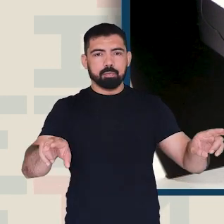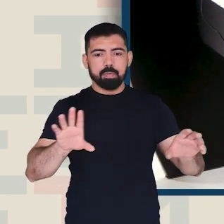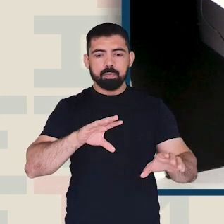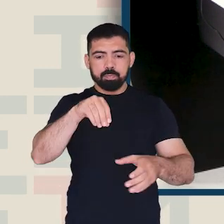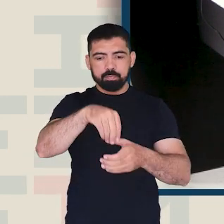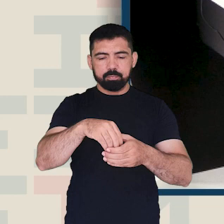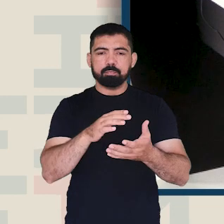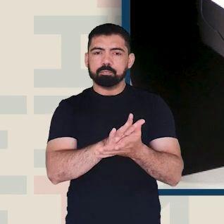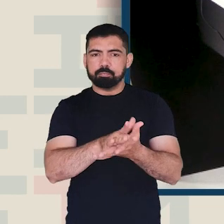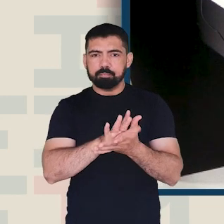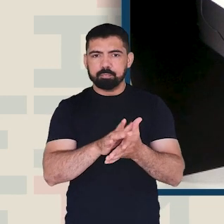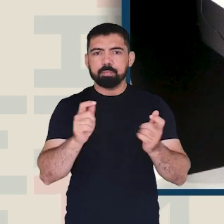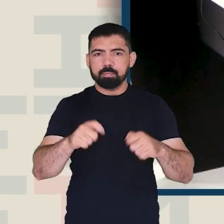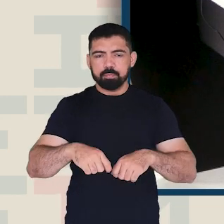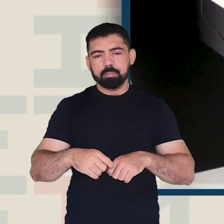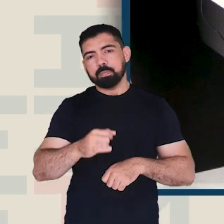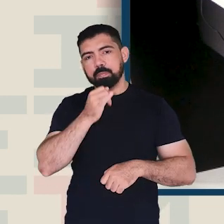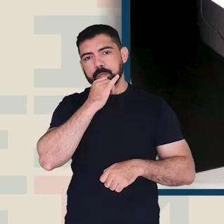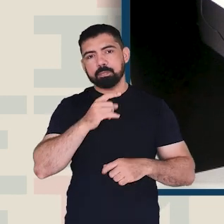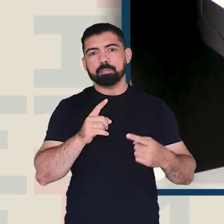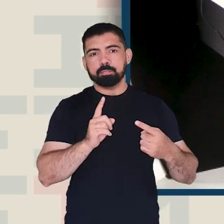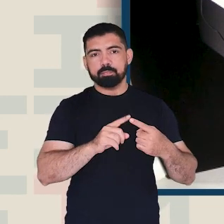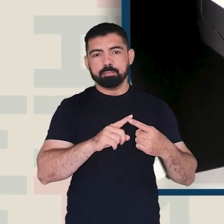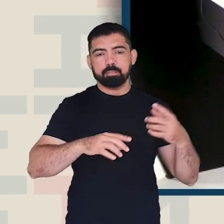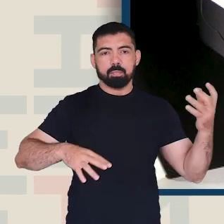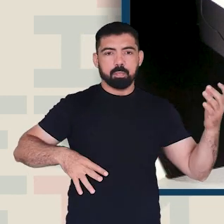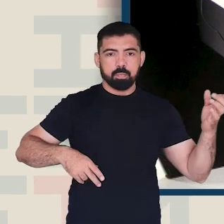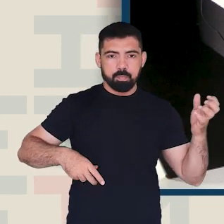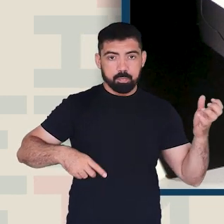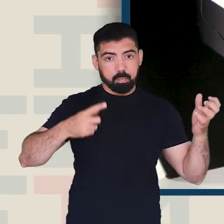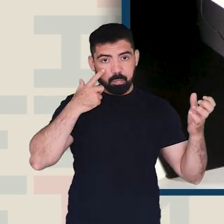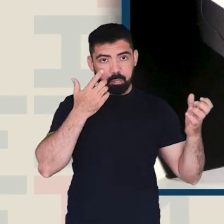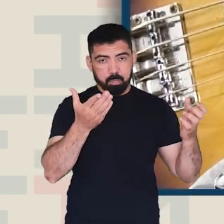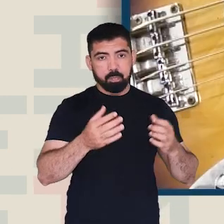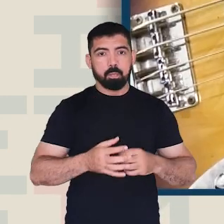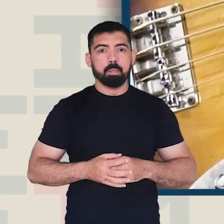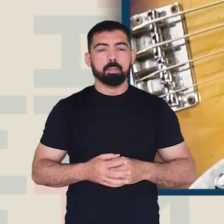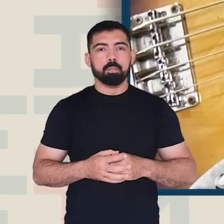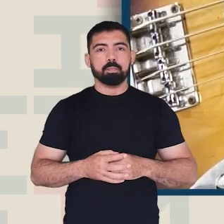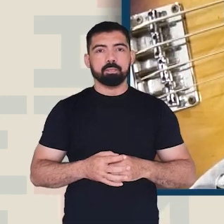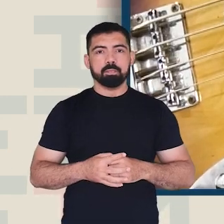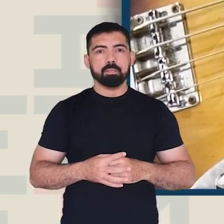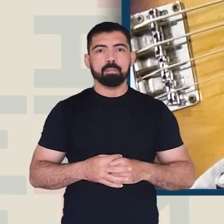usar para tocar samba. Por exemplo, o ritmo do baixo em samba toca assim.